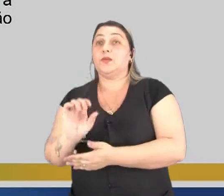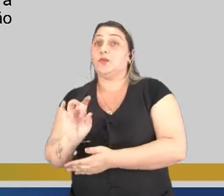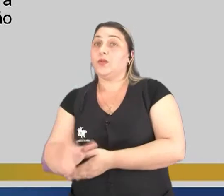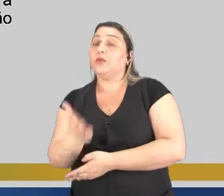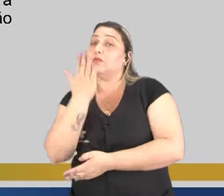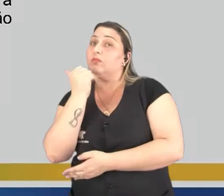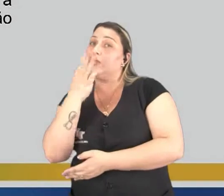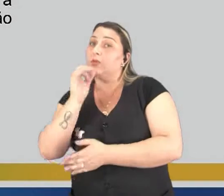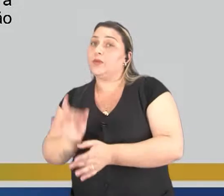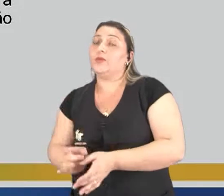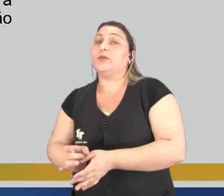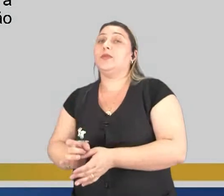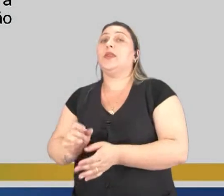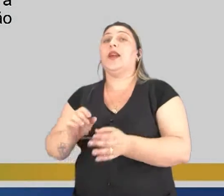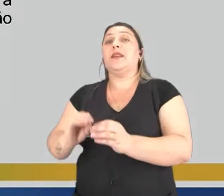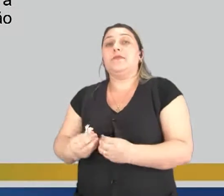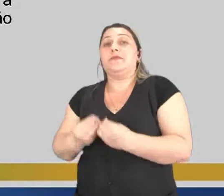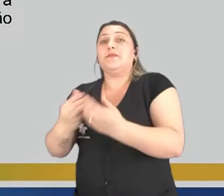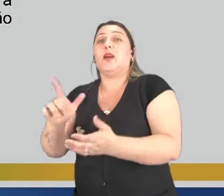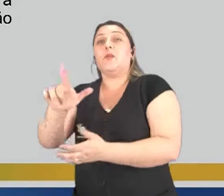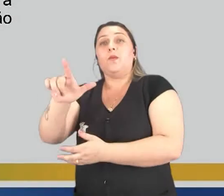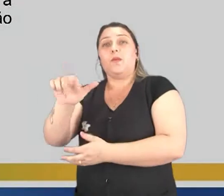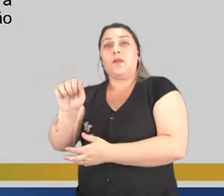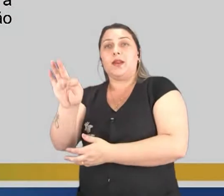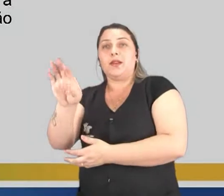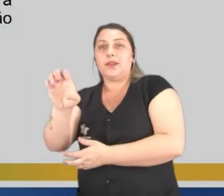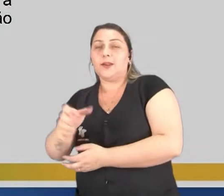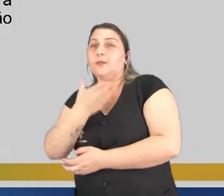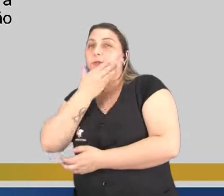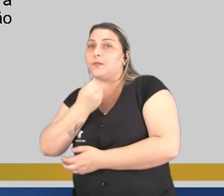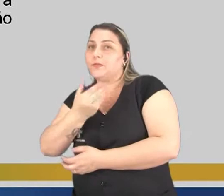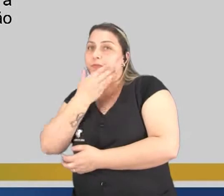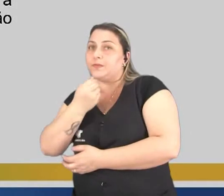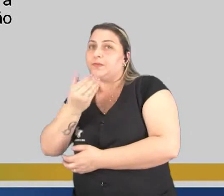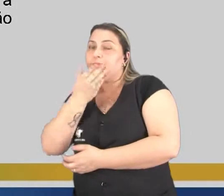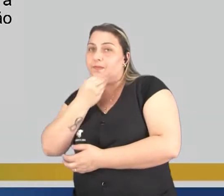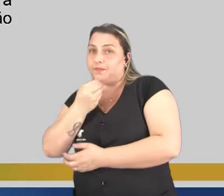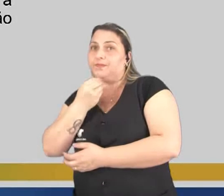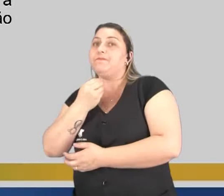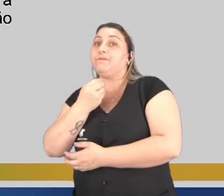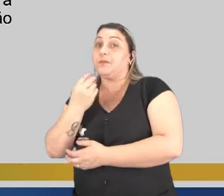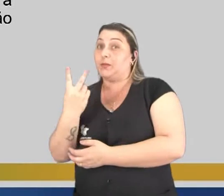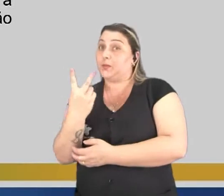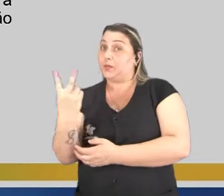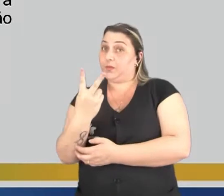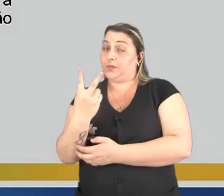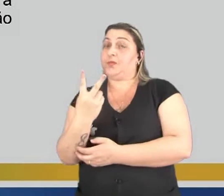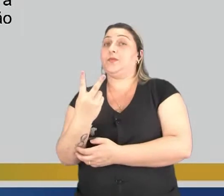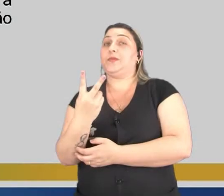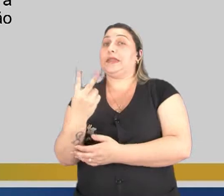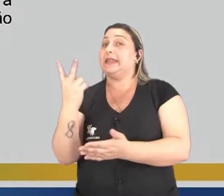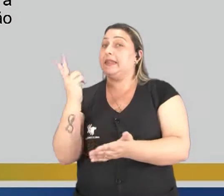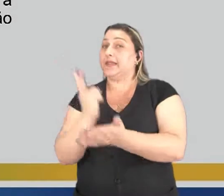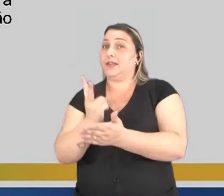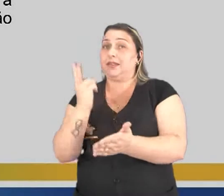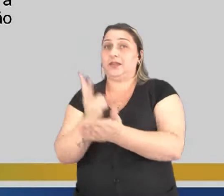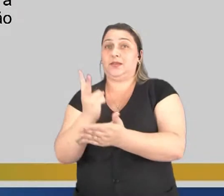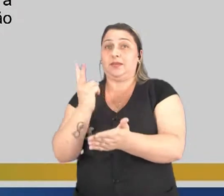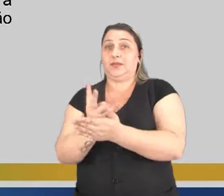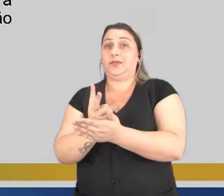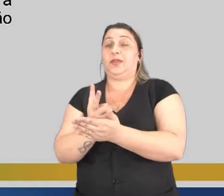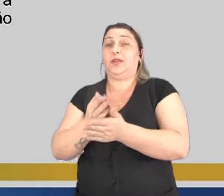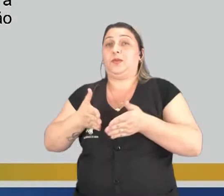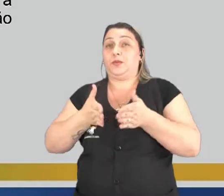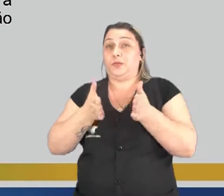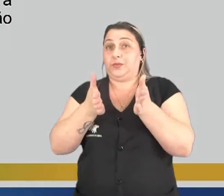produtos e fornecer o látex. Enfim, o homem, ao penetrar por duas portas que o levam ao paraíso diabólico dos